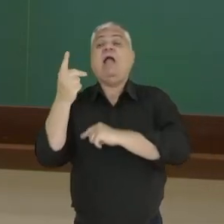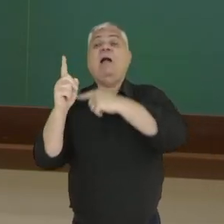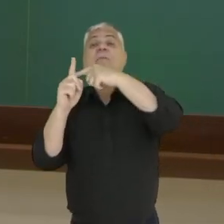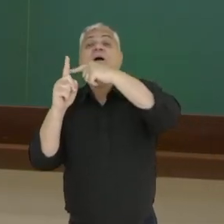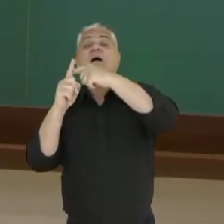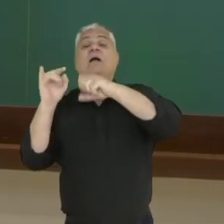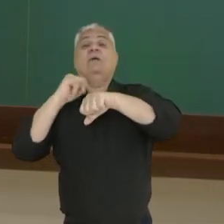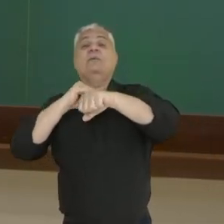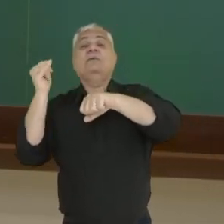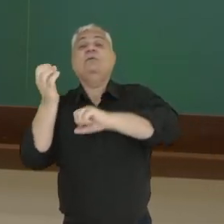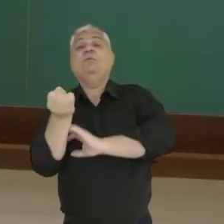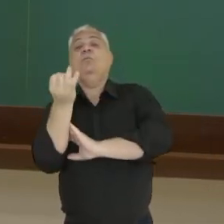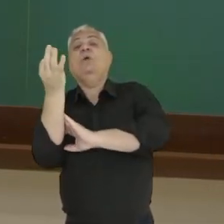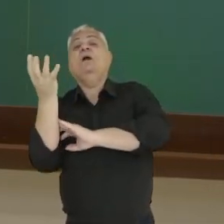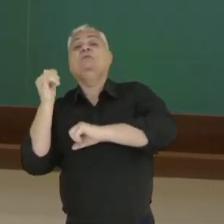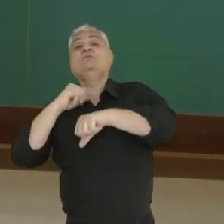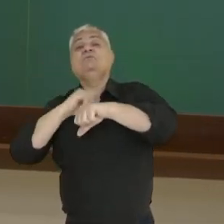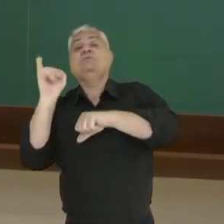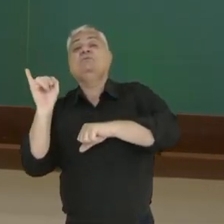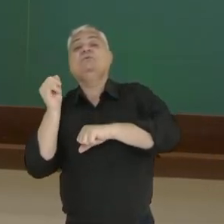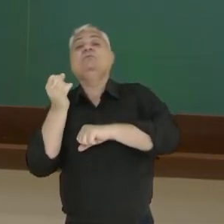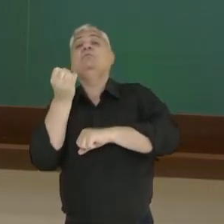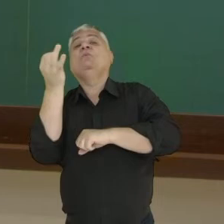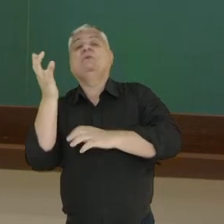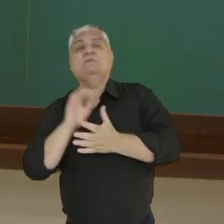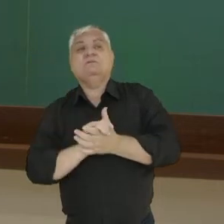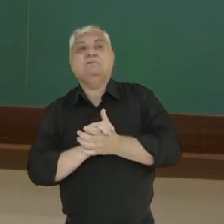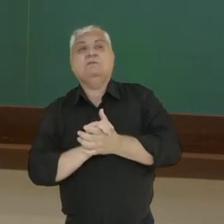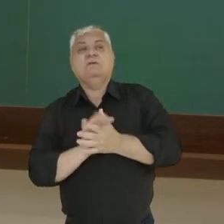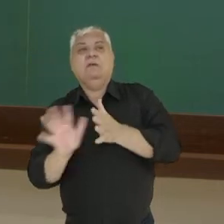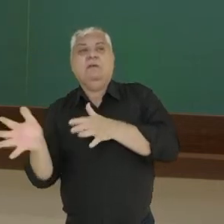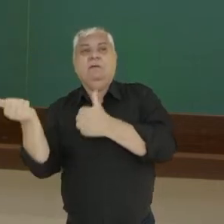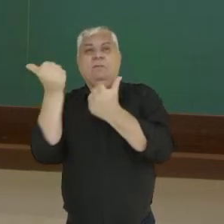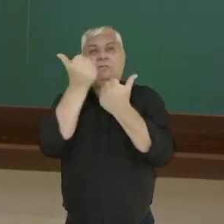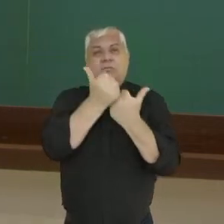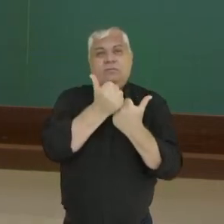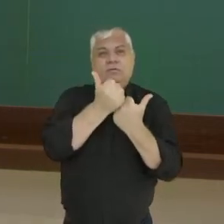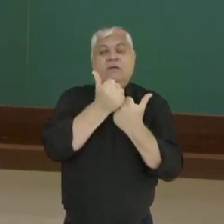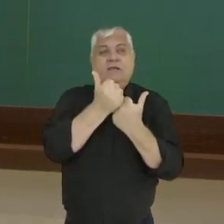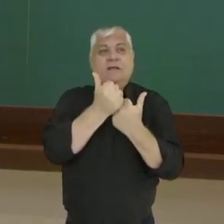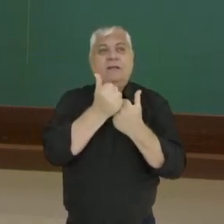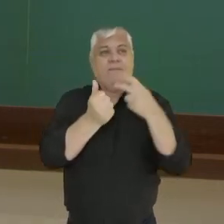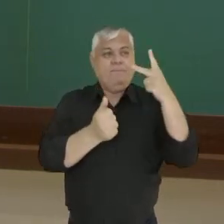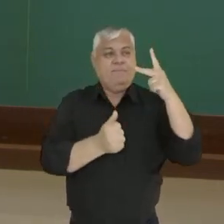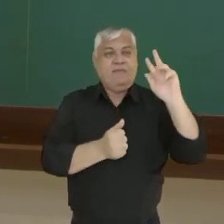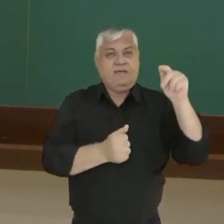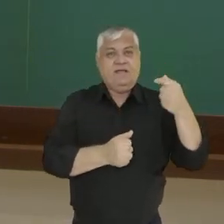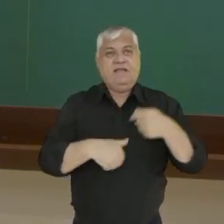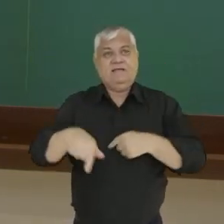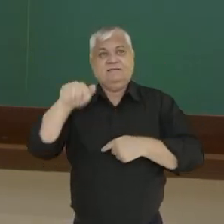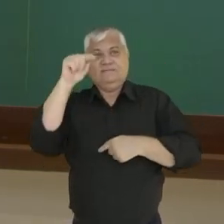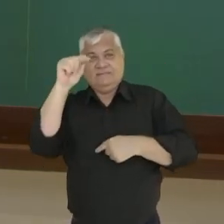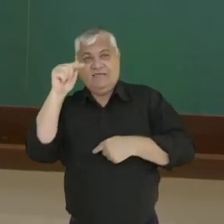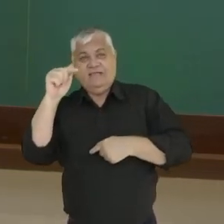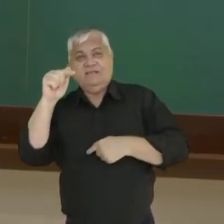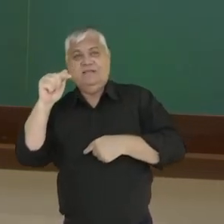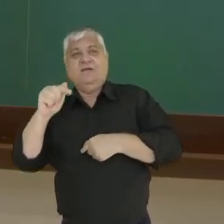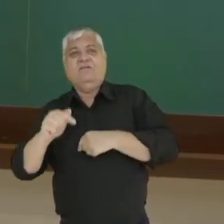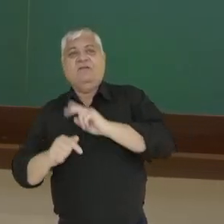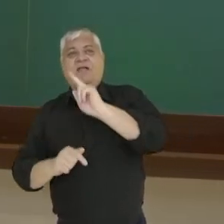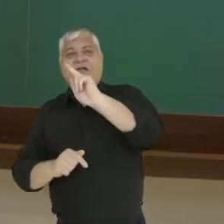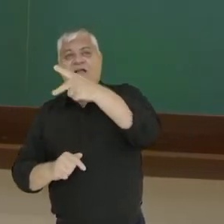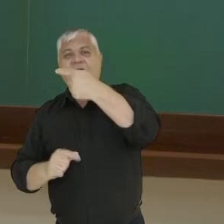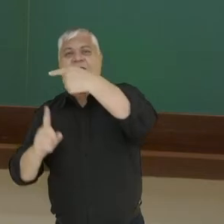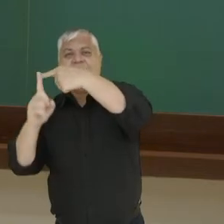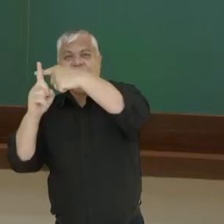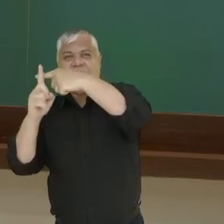íons H+ presente nela. Substituir no lugar do pH o 7, repetir a fórmula do logaritmo que